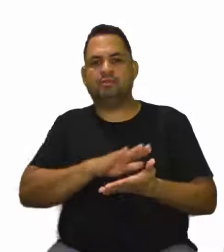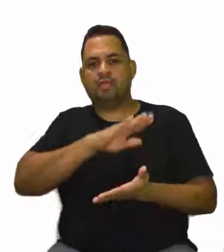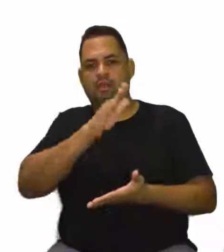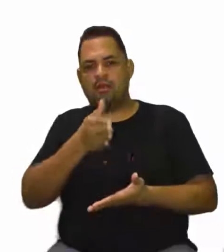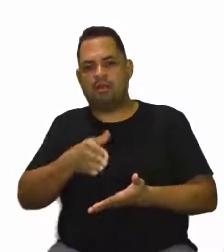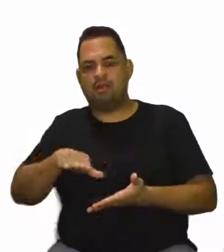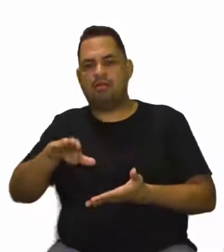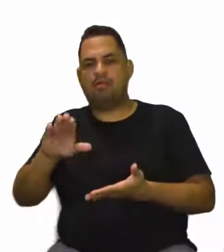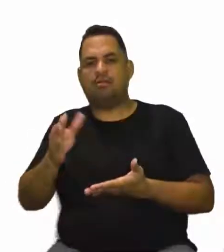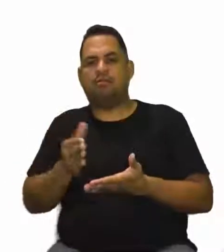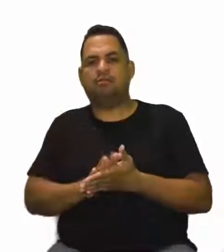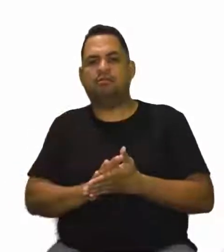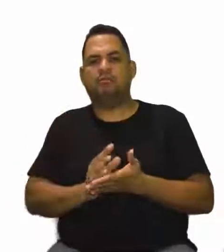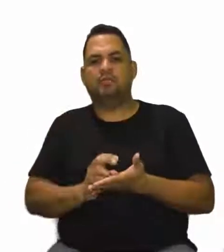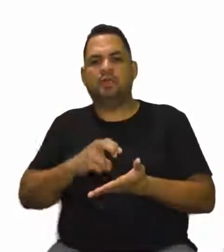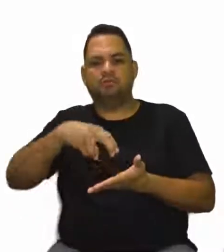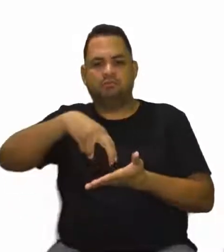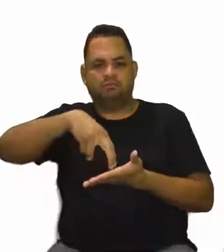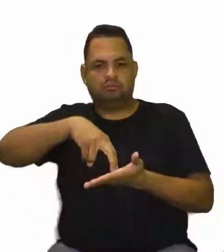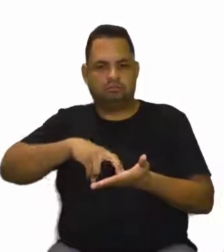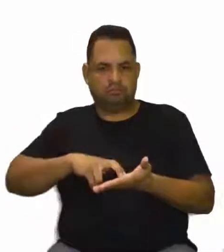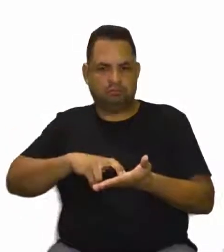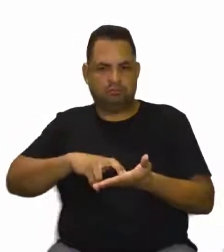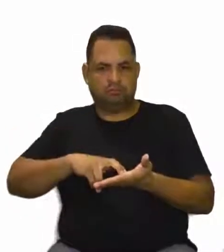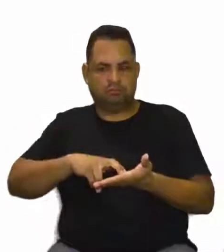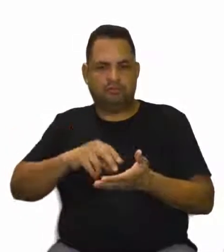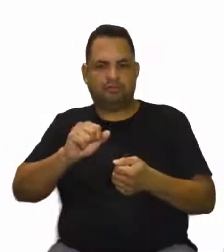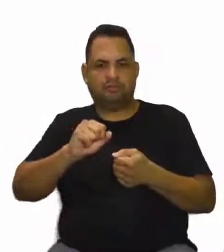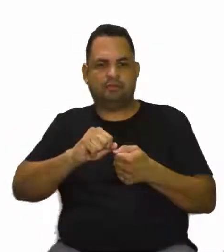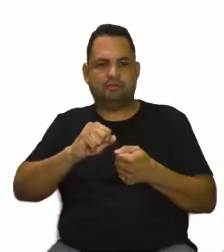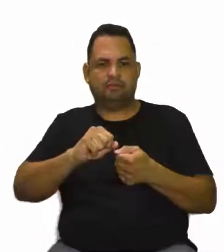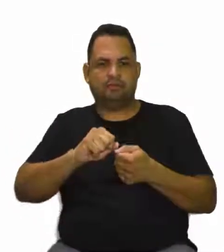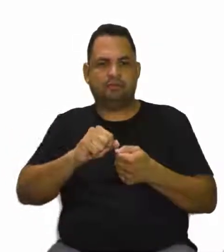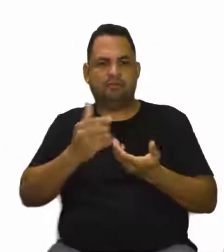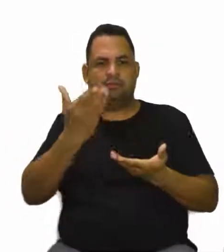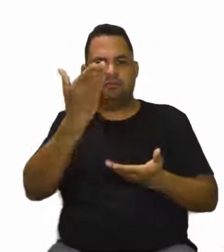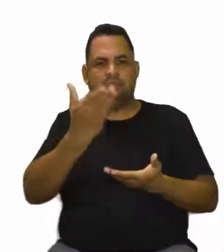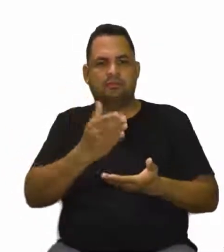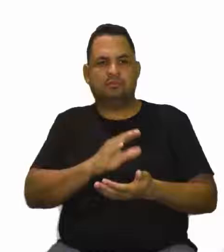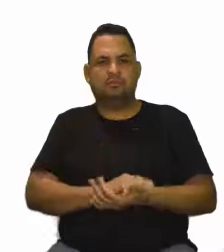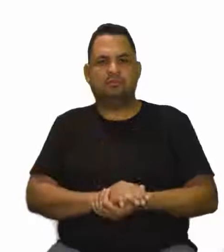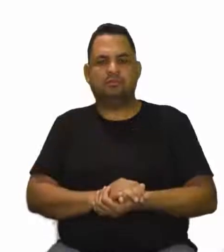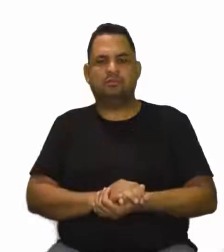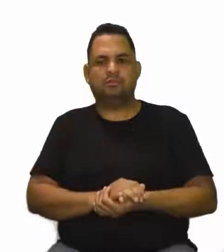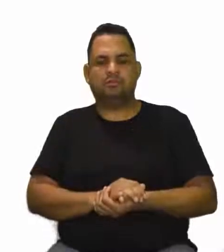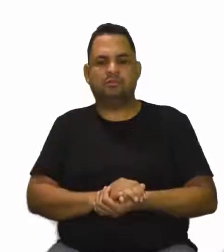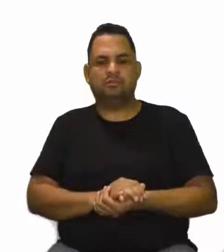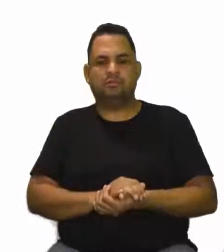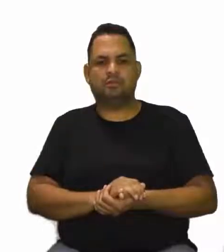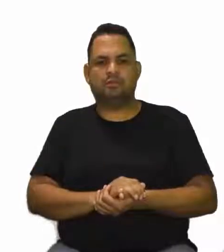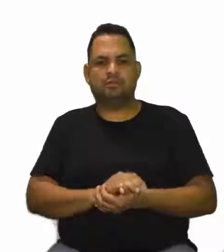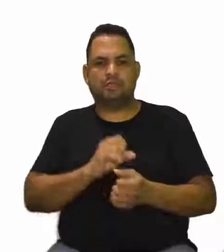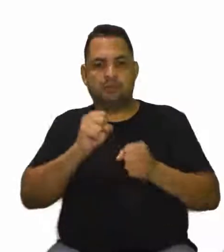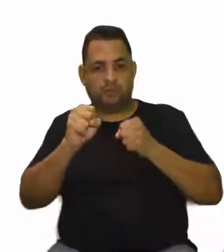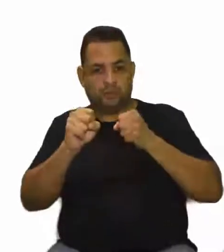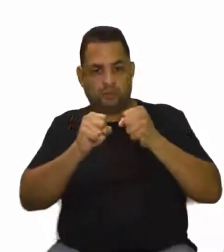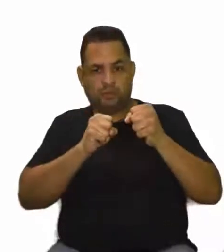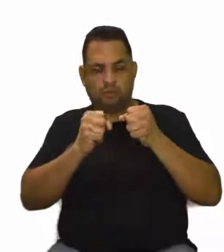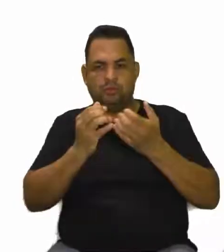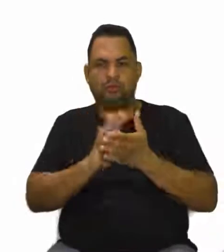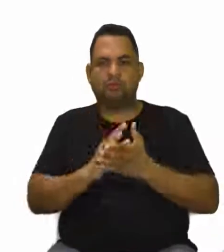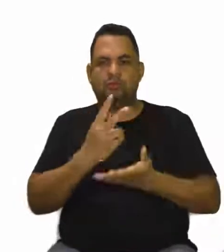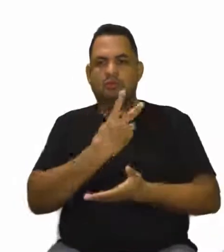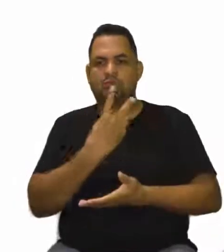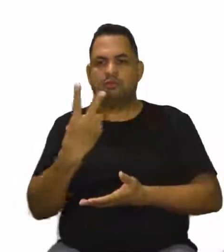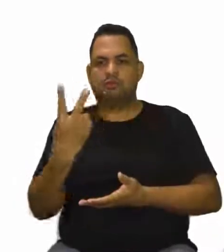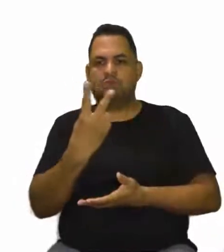olha a posição de agachamento que ele está. Aqui no exemplo das lutas, né, nós temos ali a posição que os